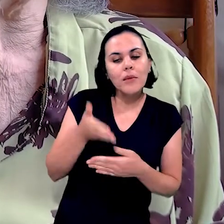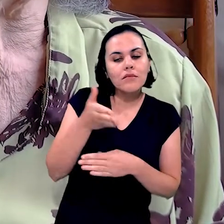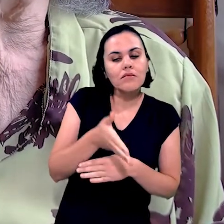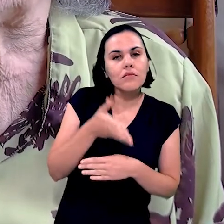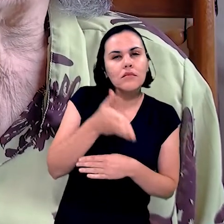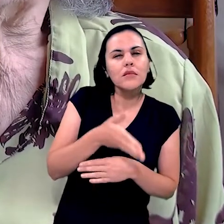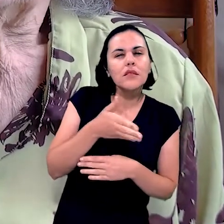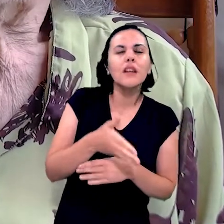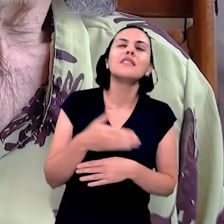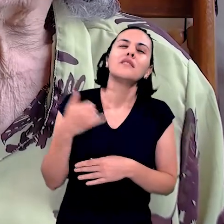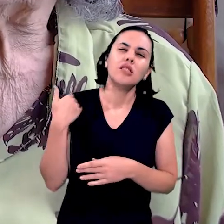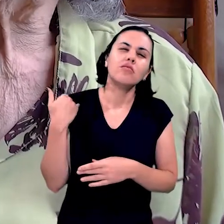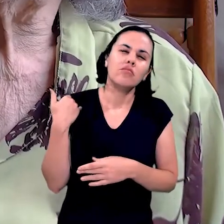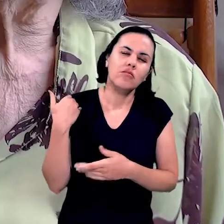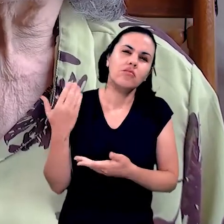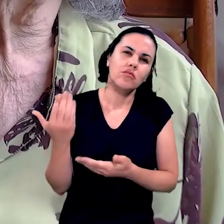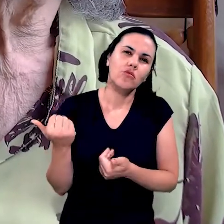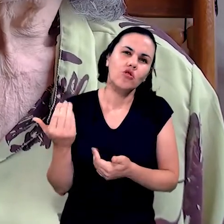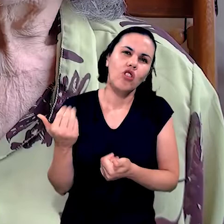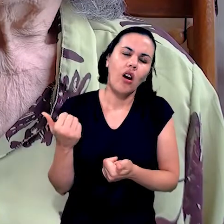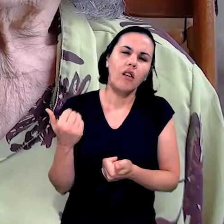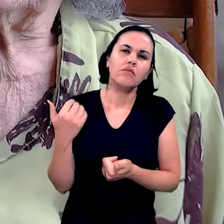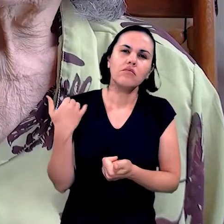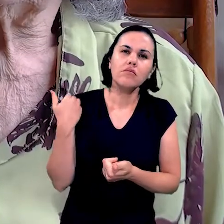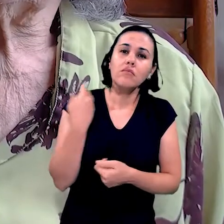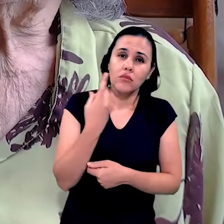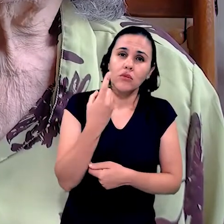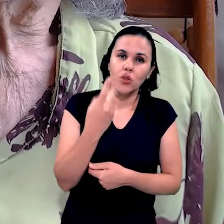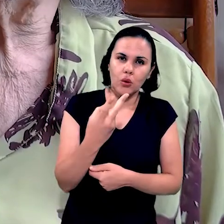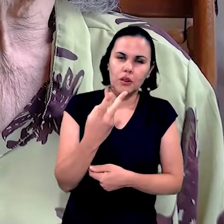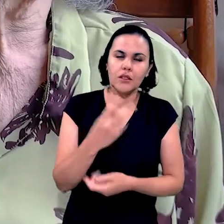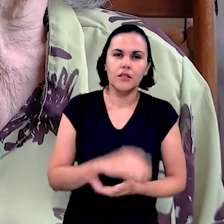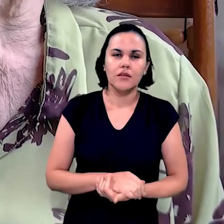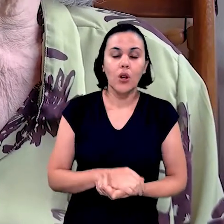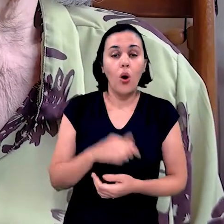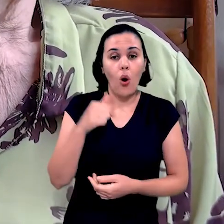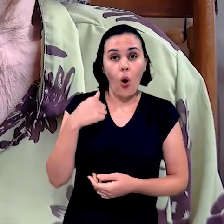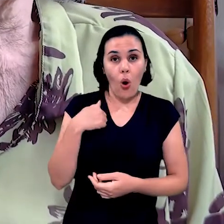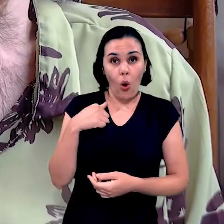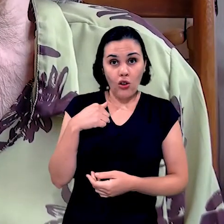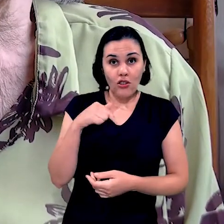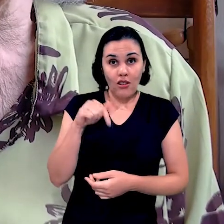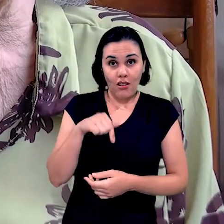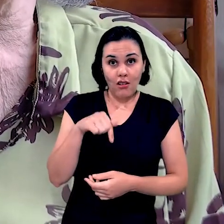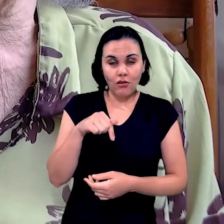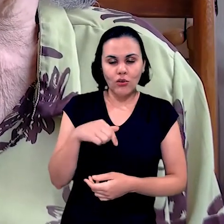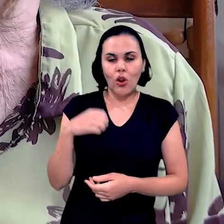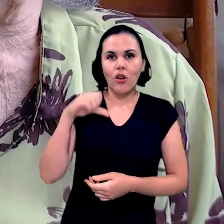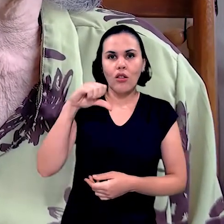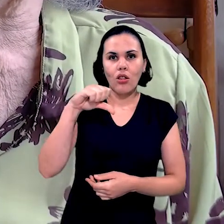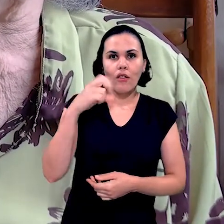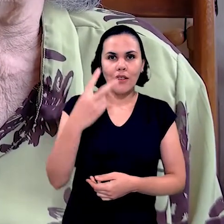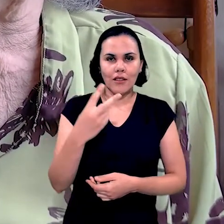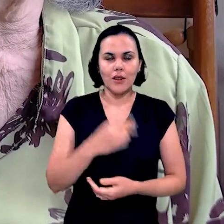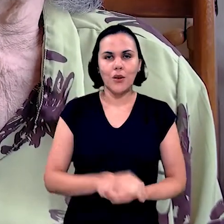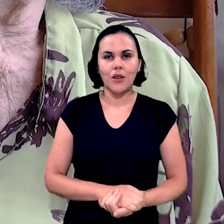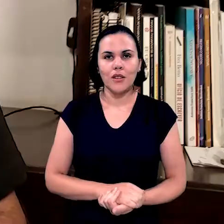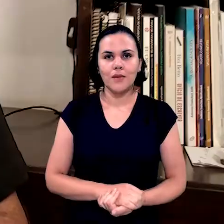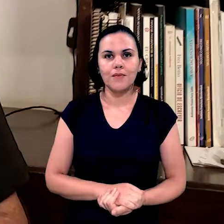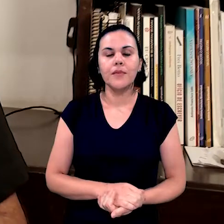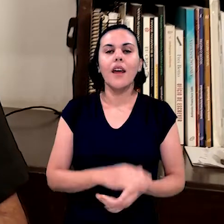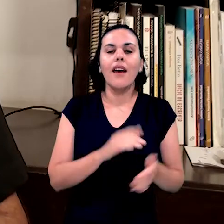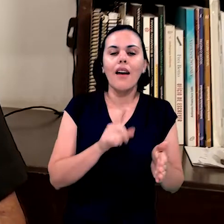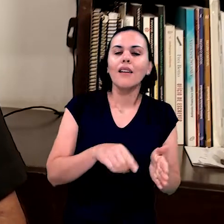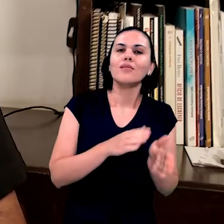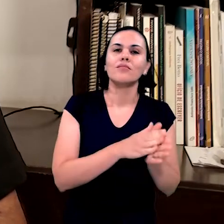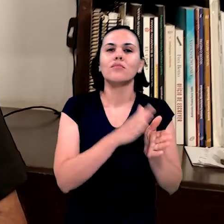comecei a participar, desde essa idade, desde 12 anos. Hoje eu estou com 92,5.